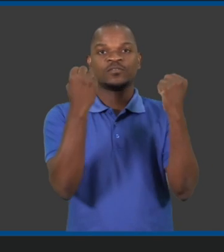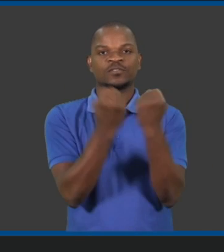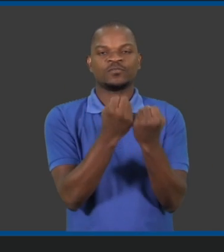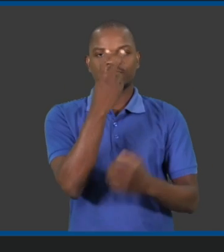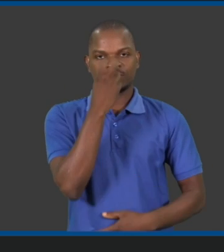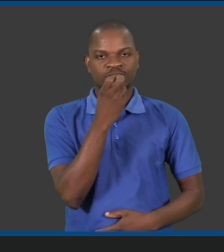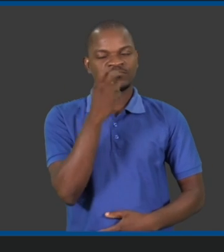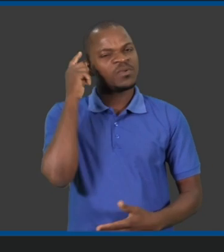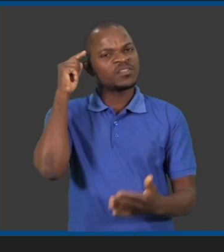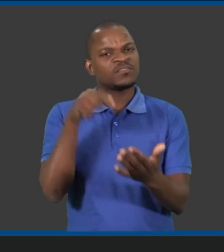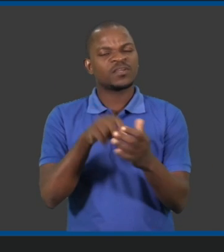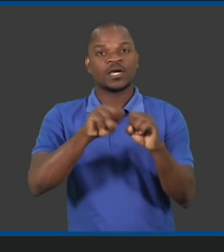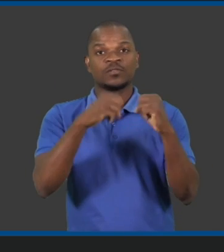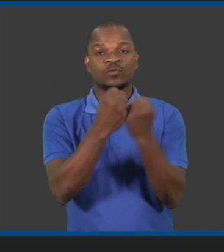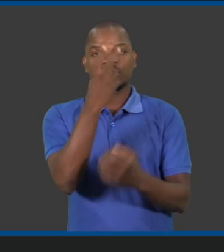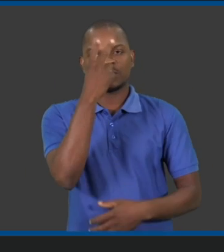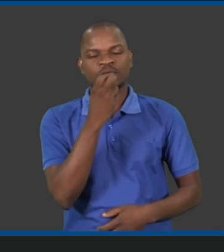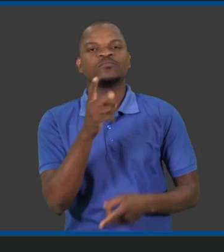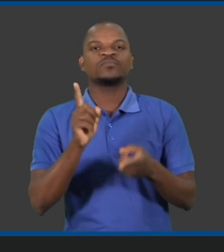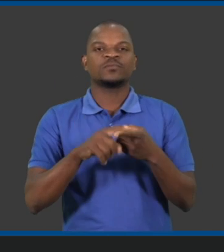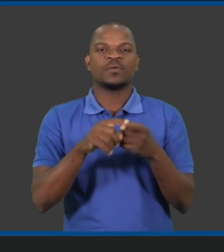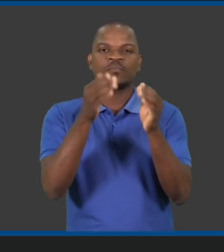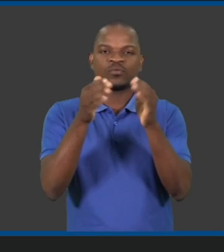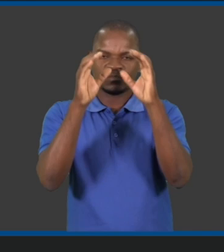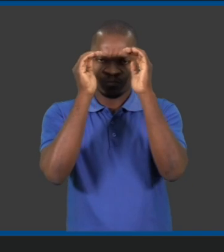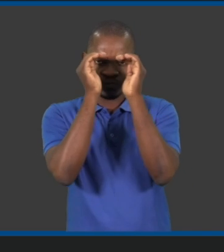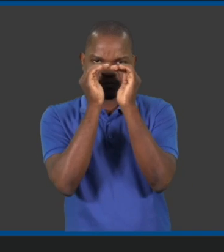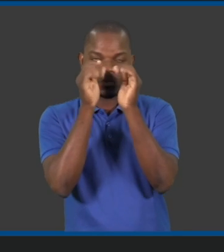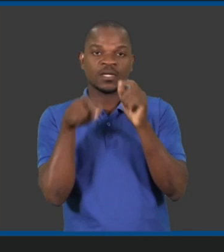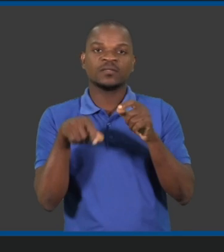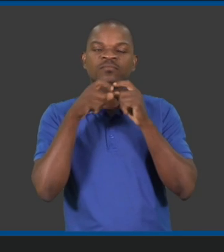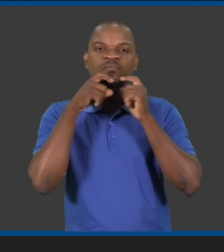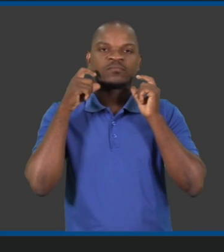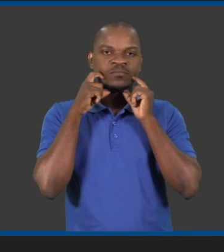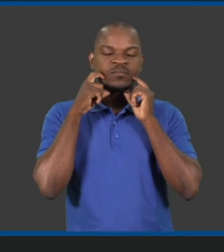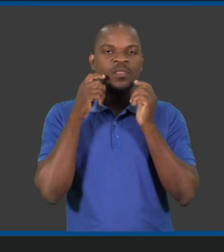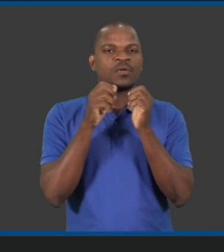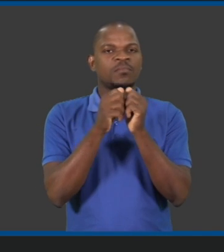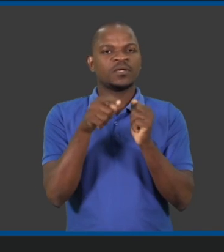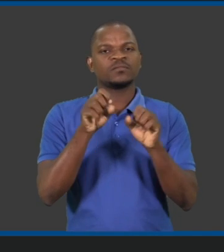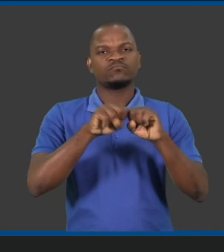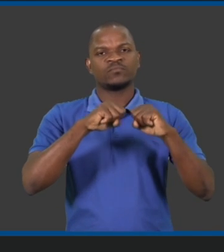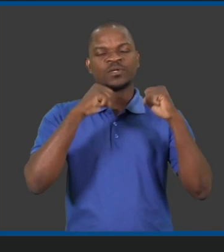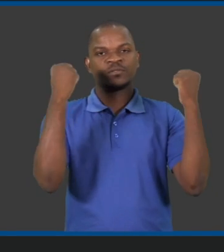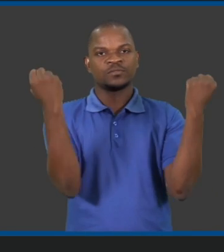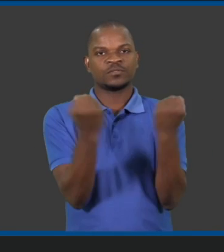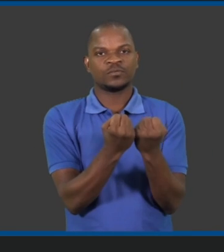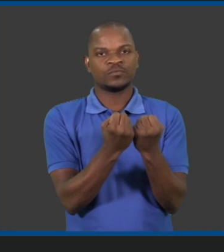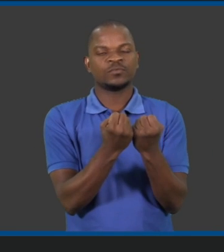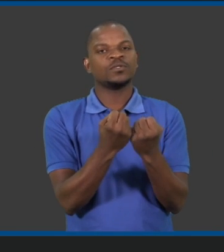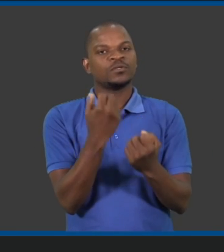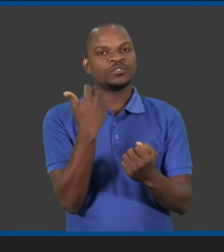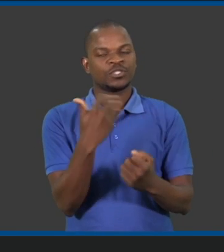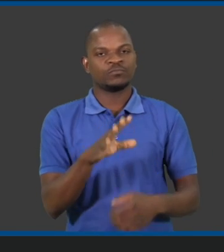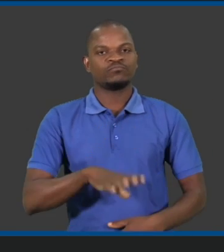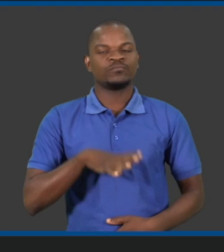significa Associação de Cegos e Ambílipos de Moçambique, uma associação que, como disse, faz